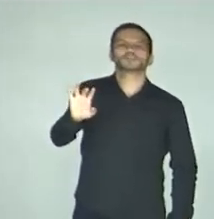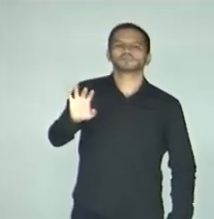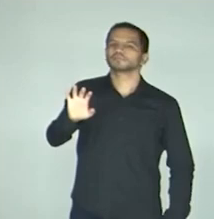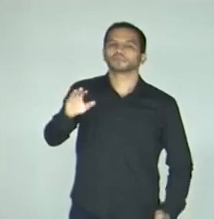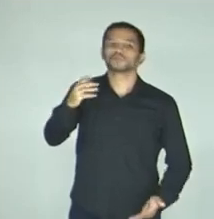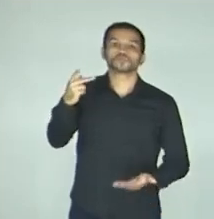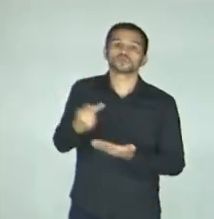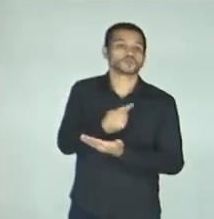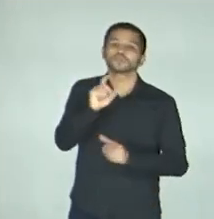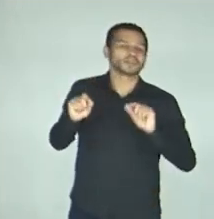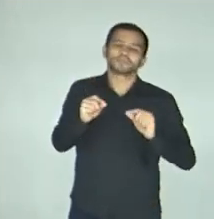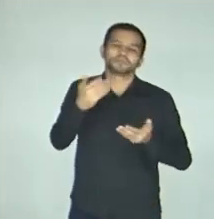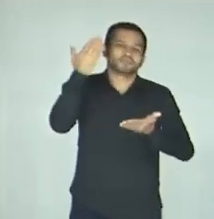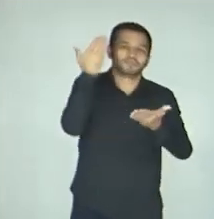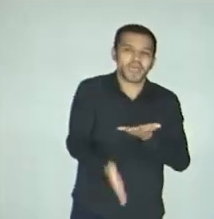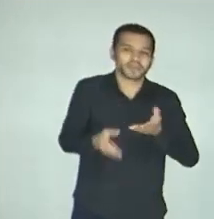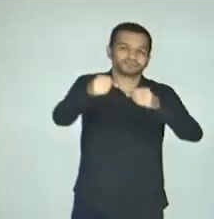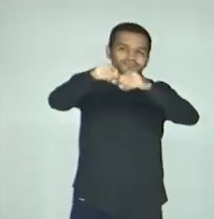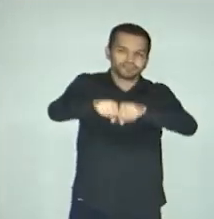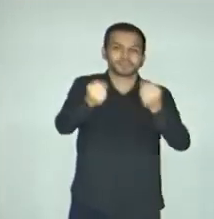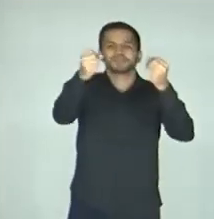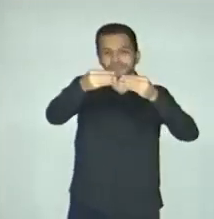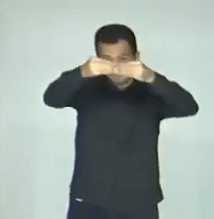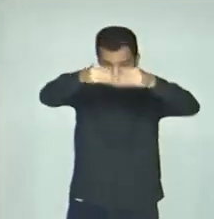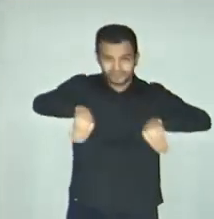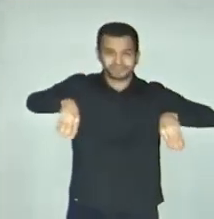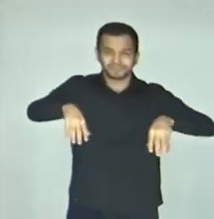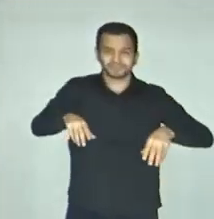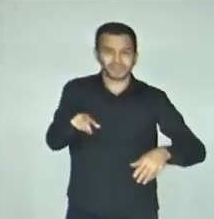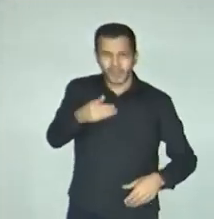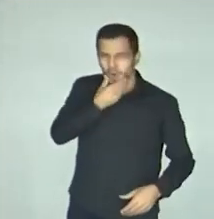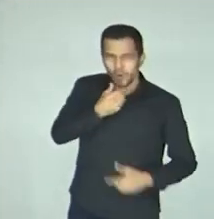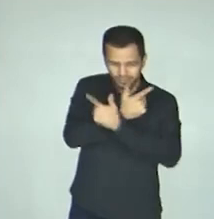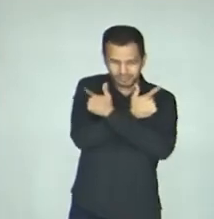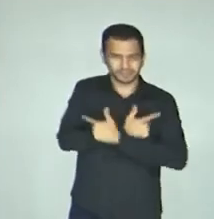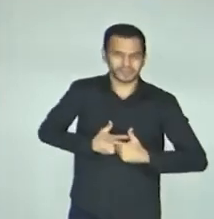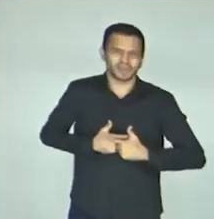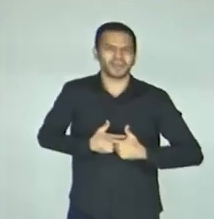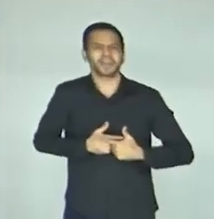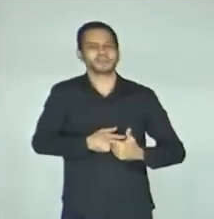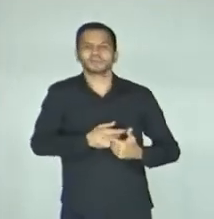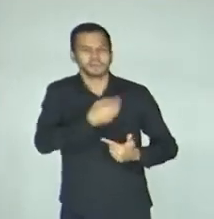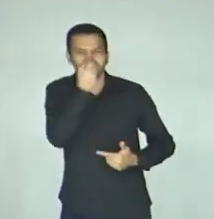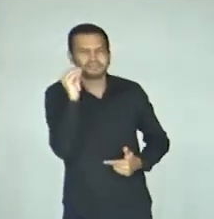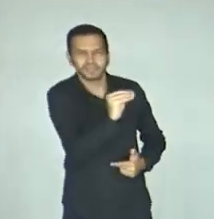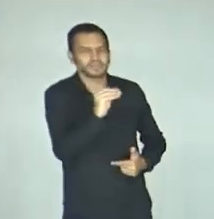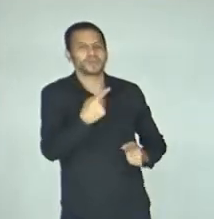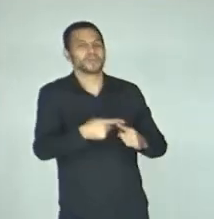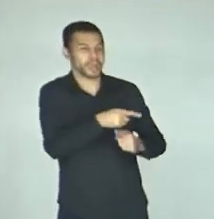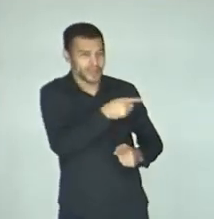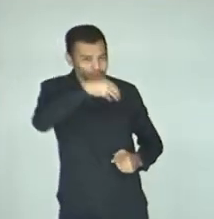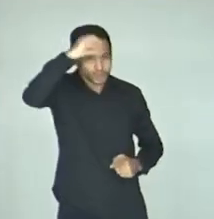e o Luan tem nenhum momento pensou no amor daquele tio que quando veio de outros caldeus trouxe esse